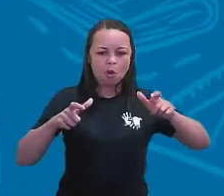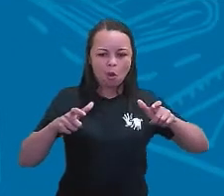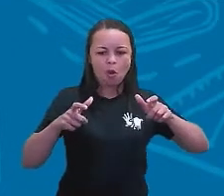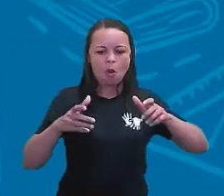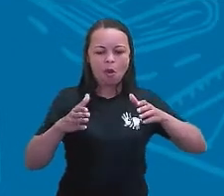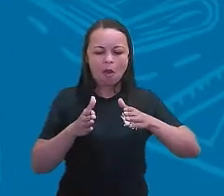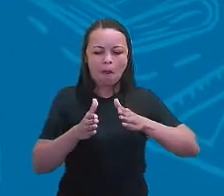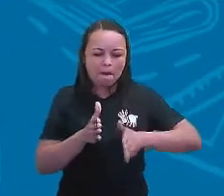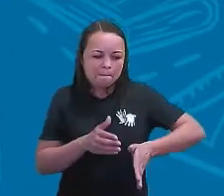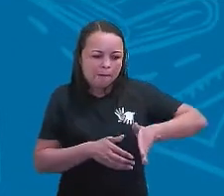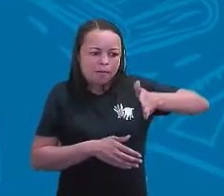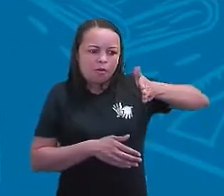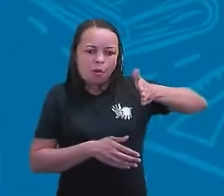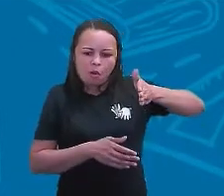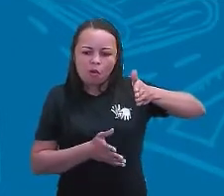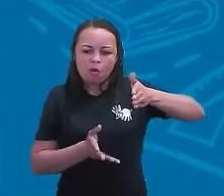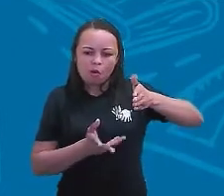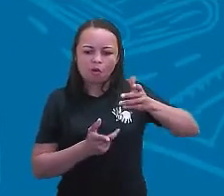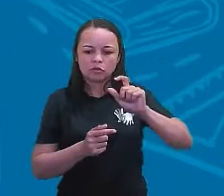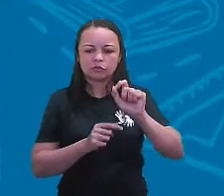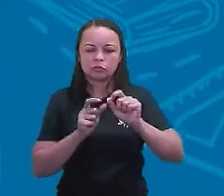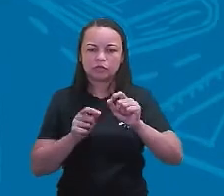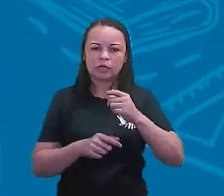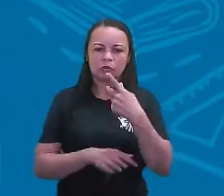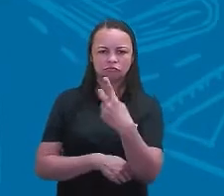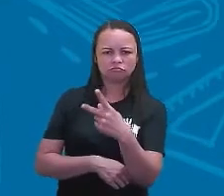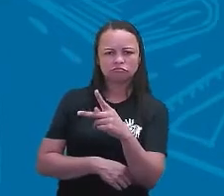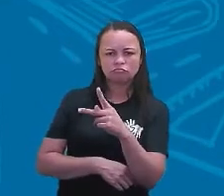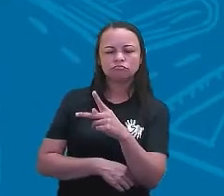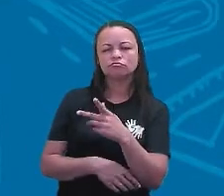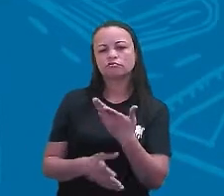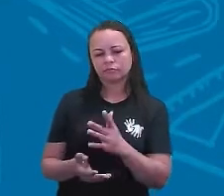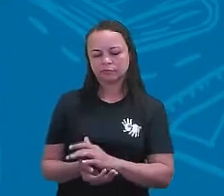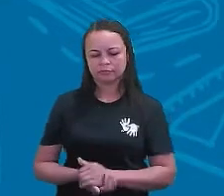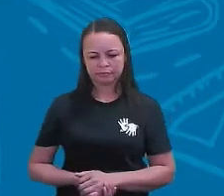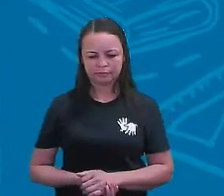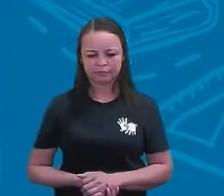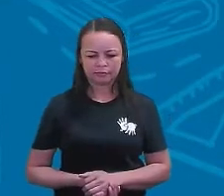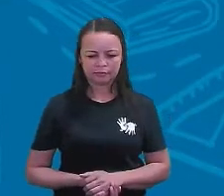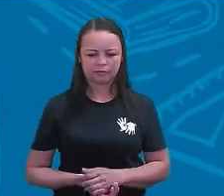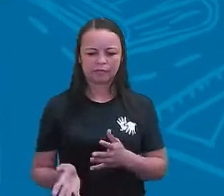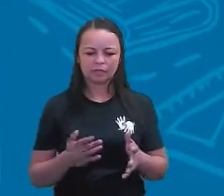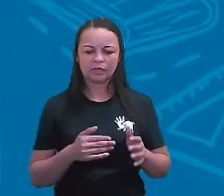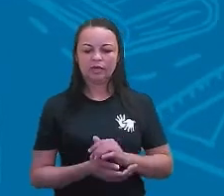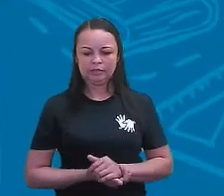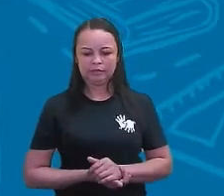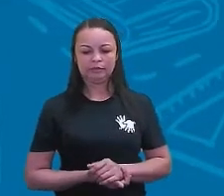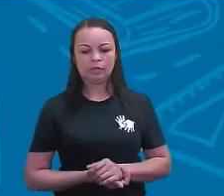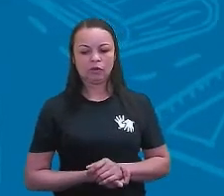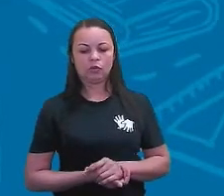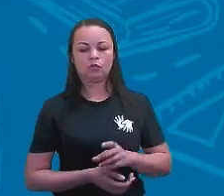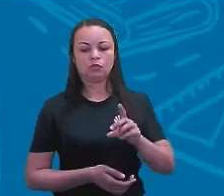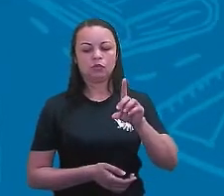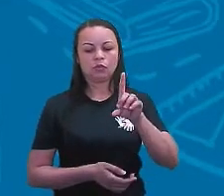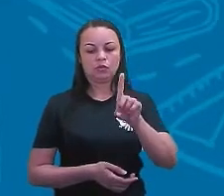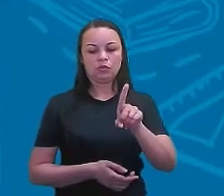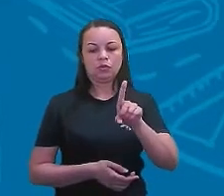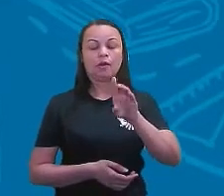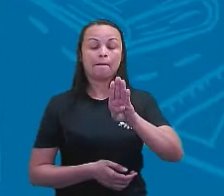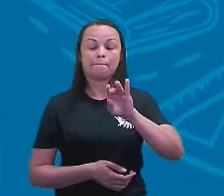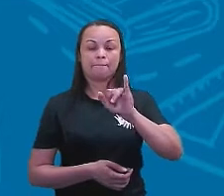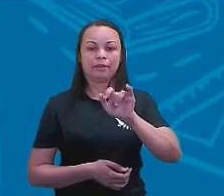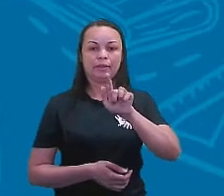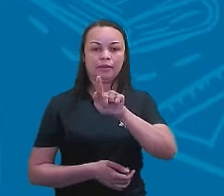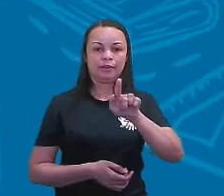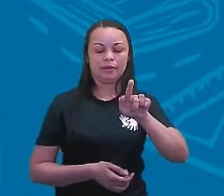é muito maior do que o seu. Então, bigger, e aí você tem até que prestar